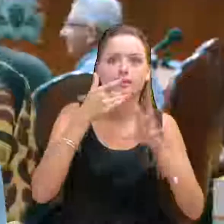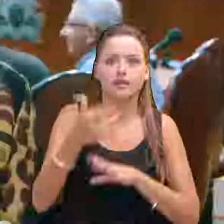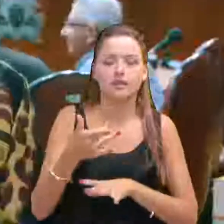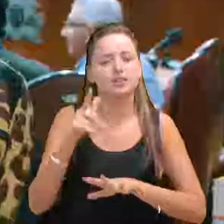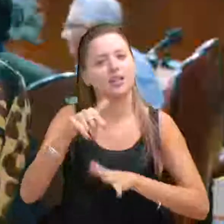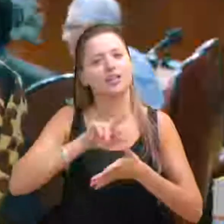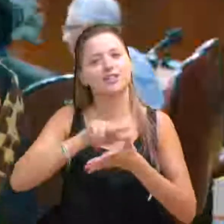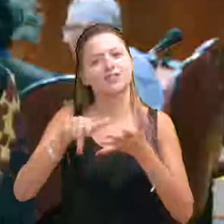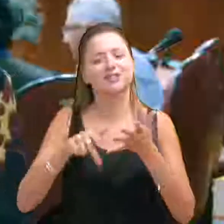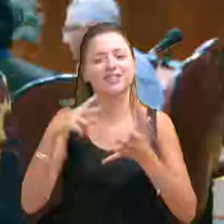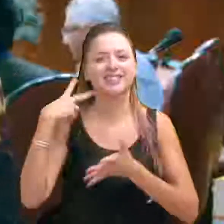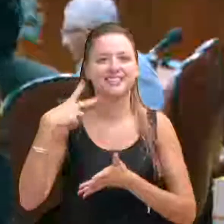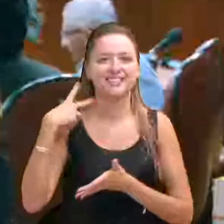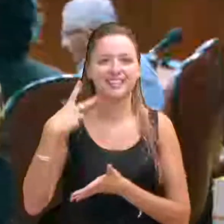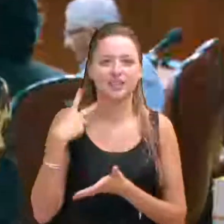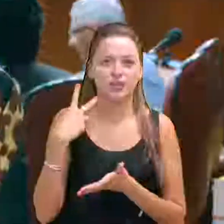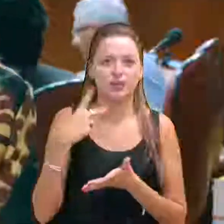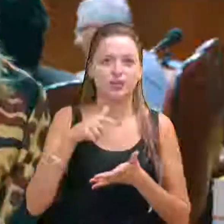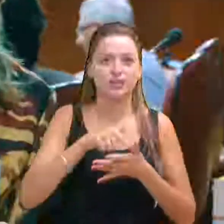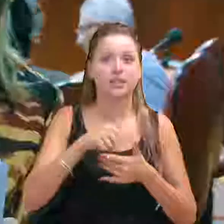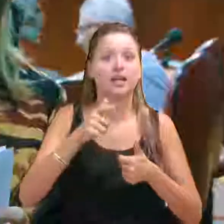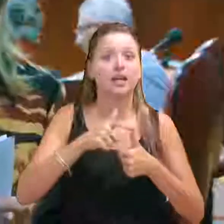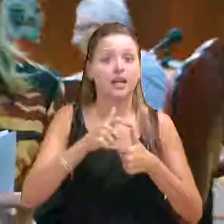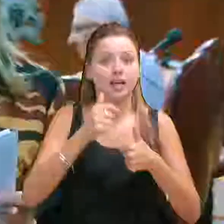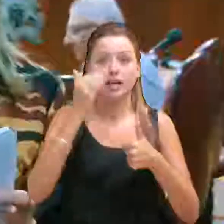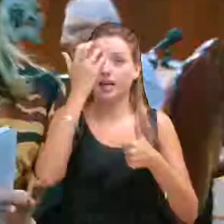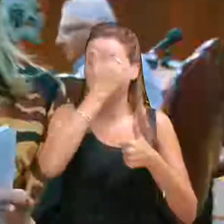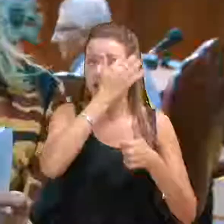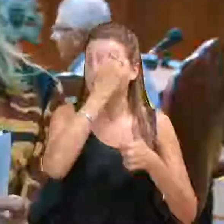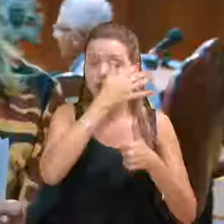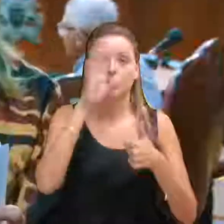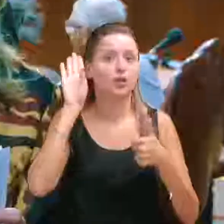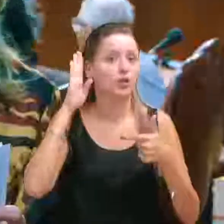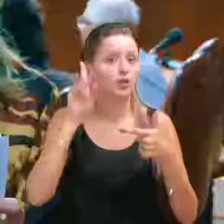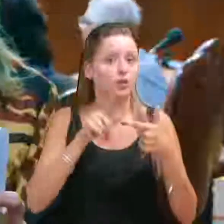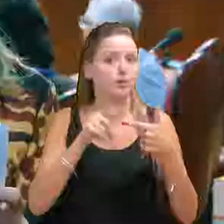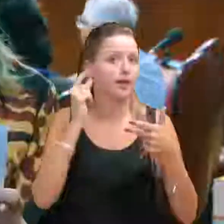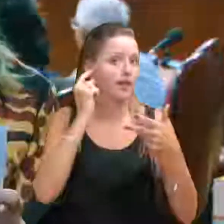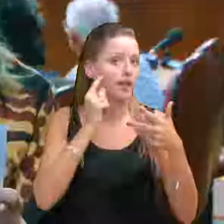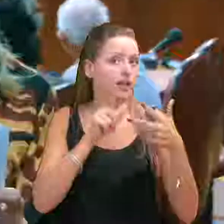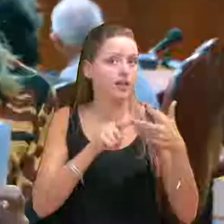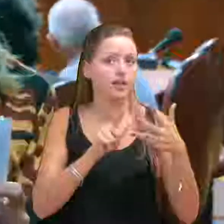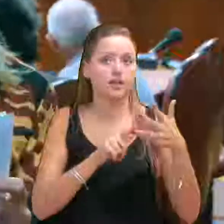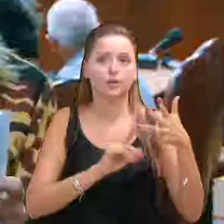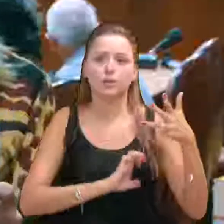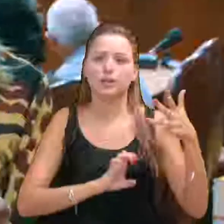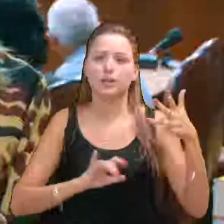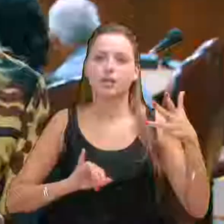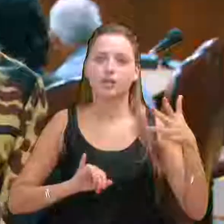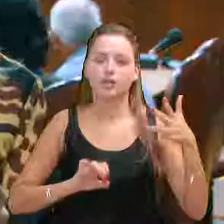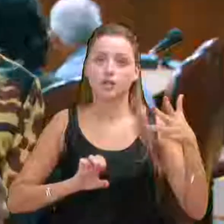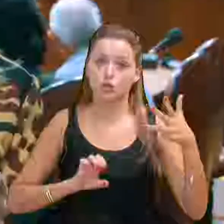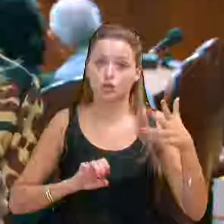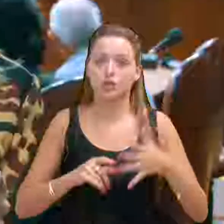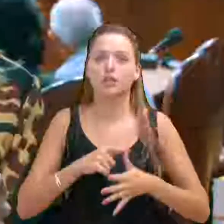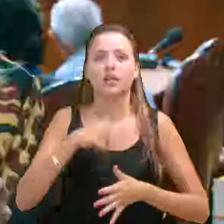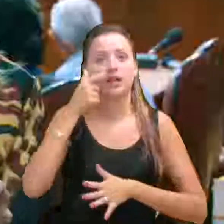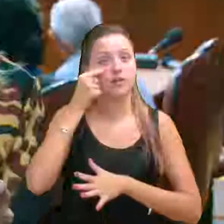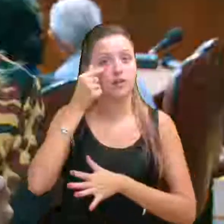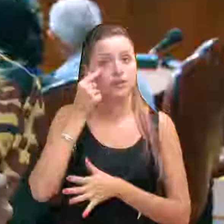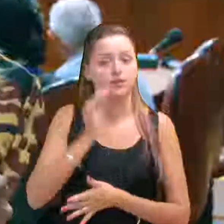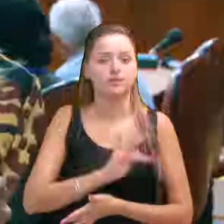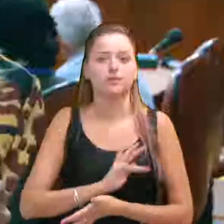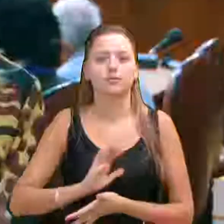de diversos vereadores, são eles Adilóide Domênico, Alceu Tomé, Arlindo Bandeira, Edi Carlos, Edilói Frisso,